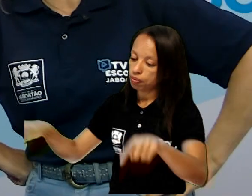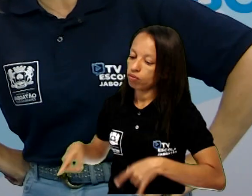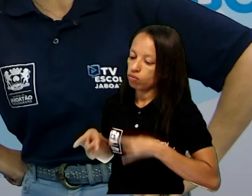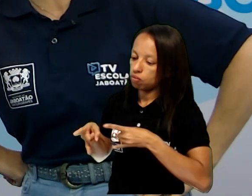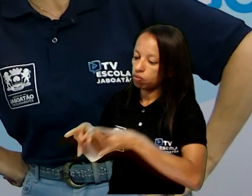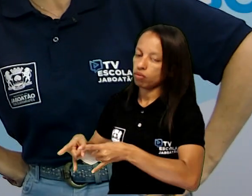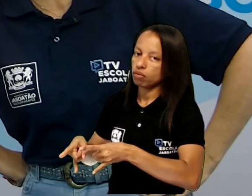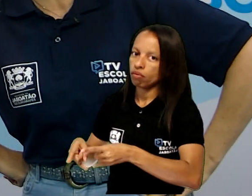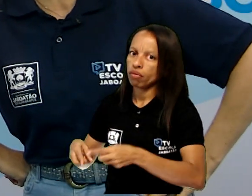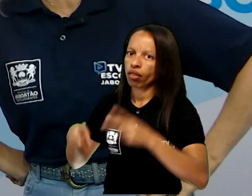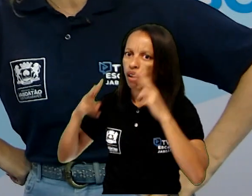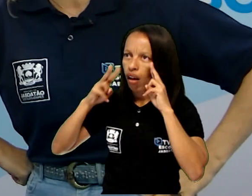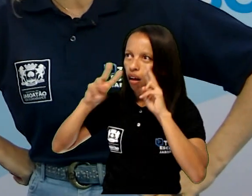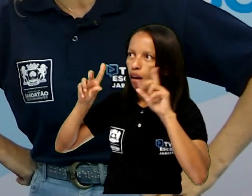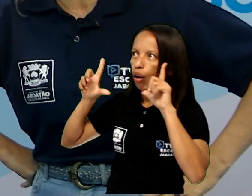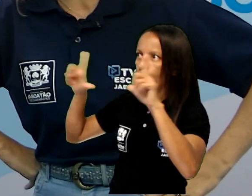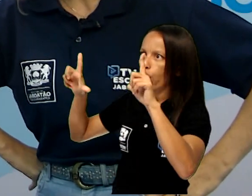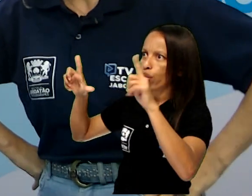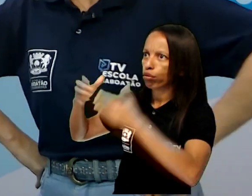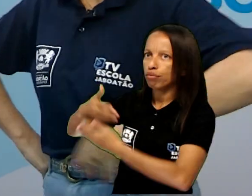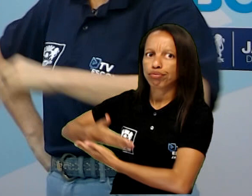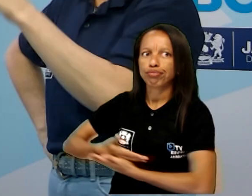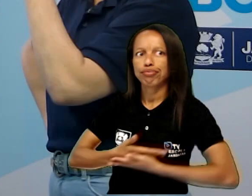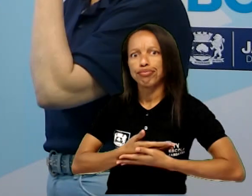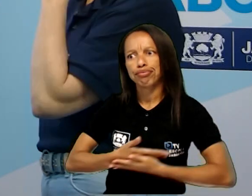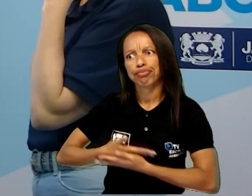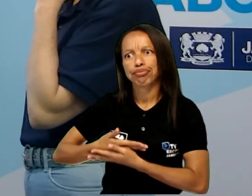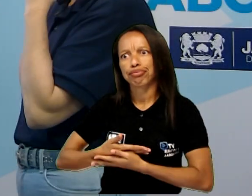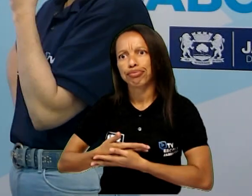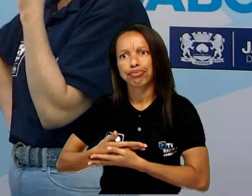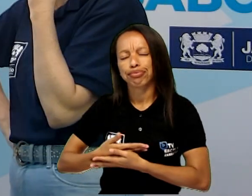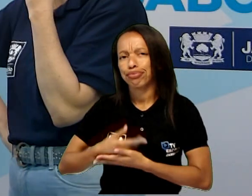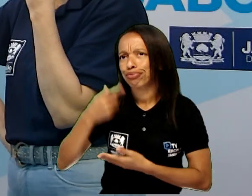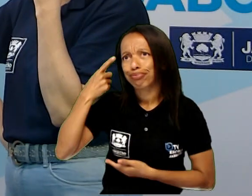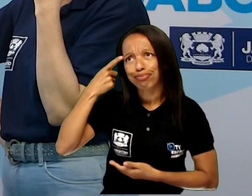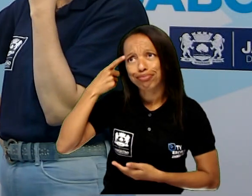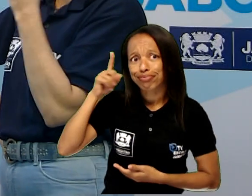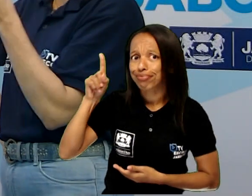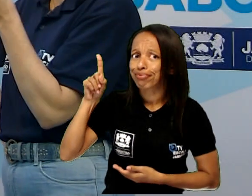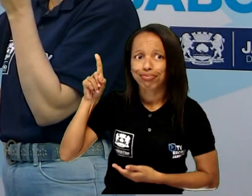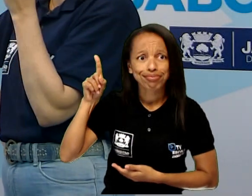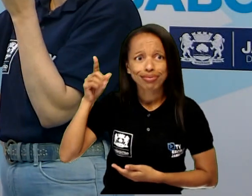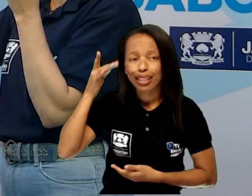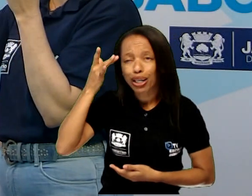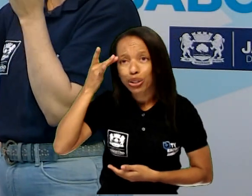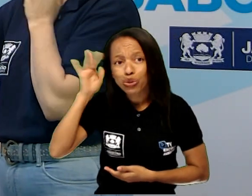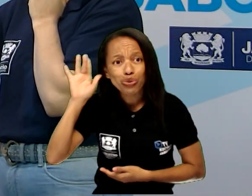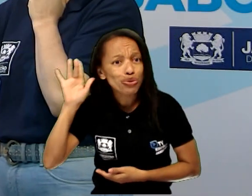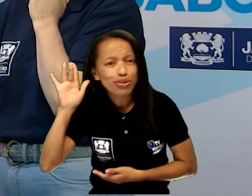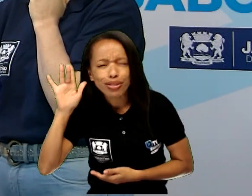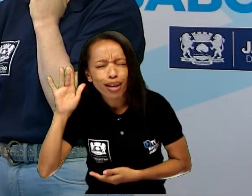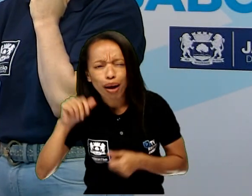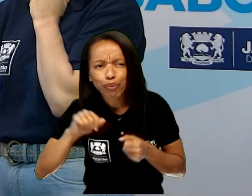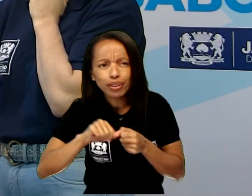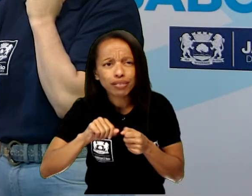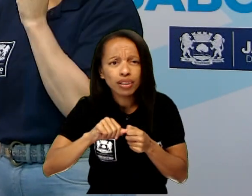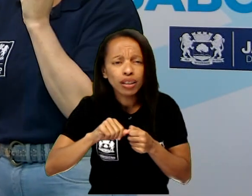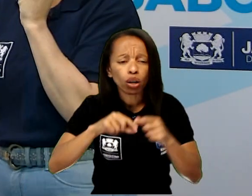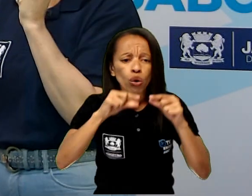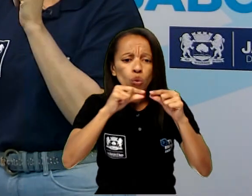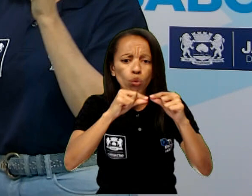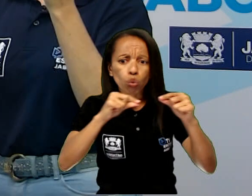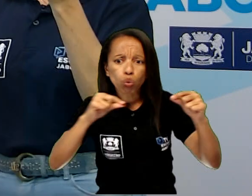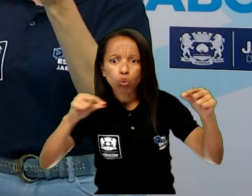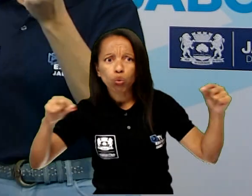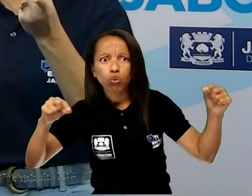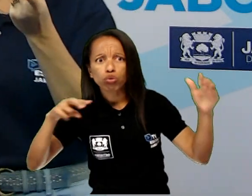que o bebezinho tá fazendo. Vê que inocência. Botou um fio ligado na tomada na boca.